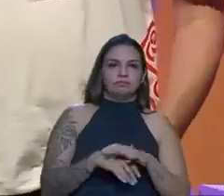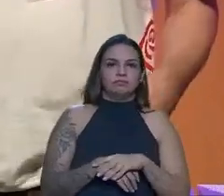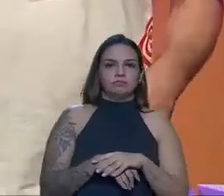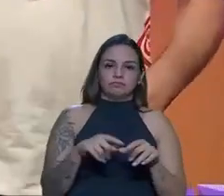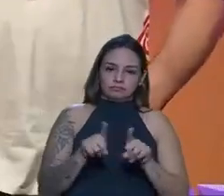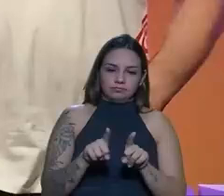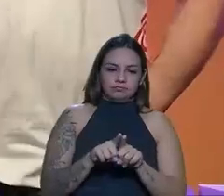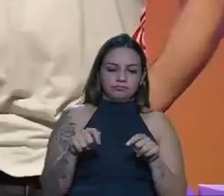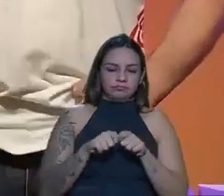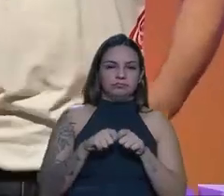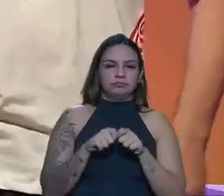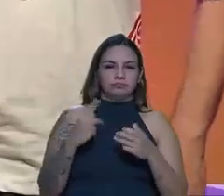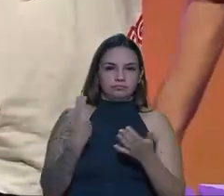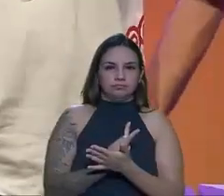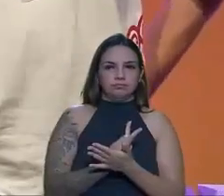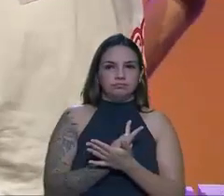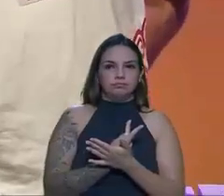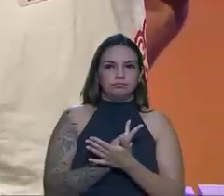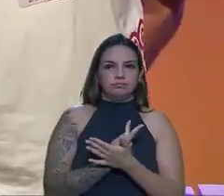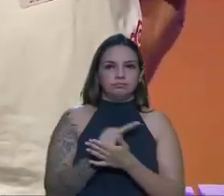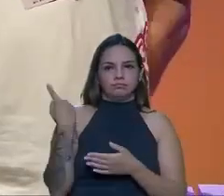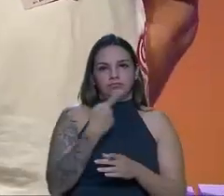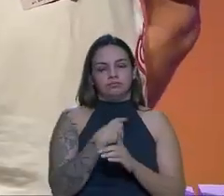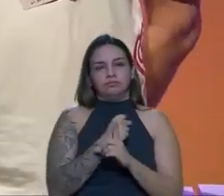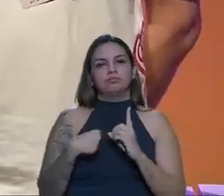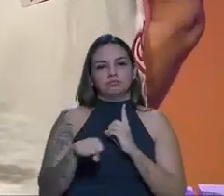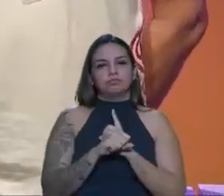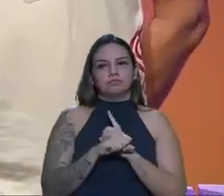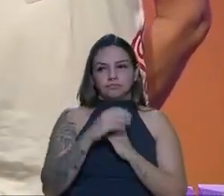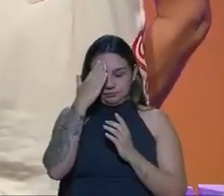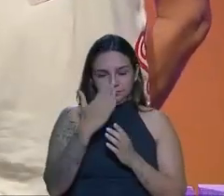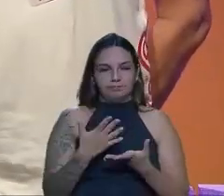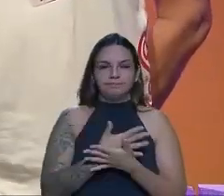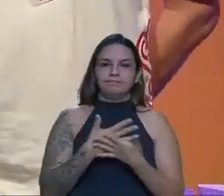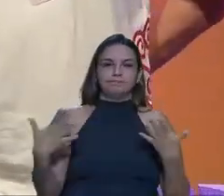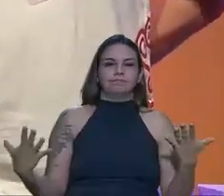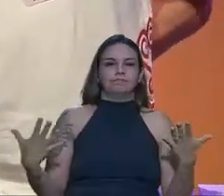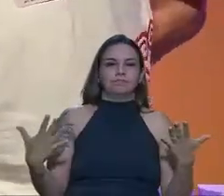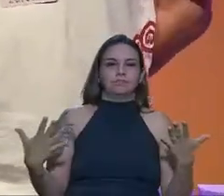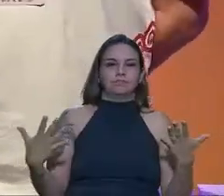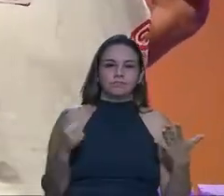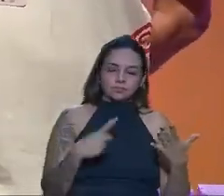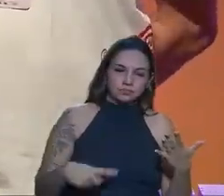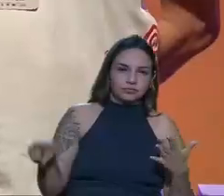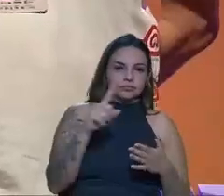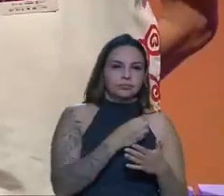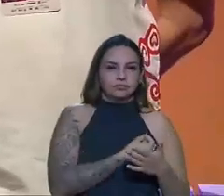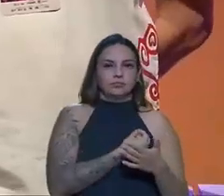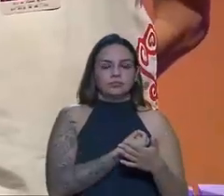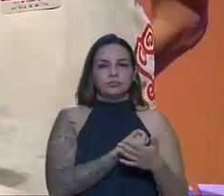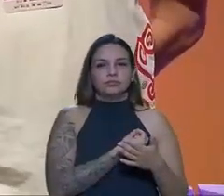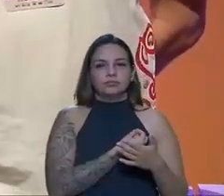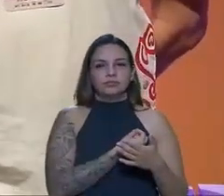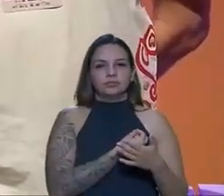que também fazem acontecer na nossa sociedade. Agradeço imensamente a vocês,